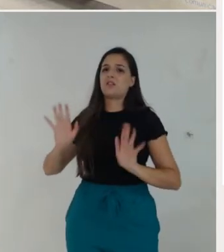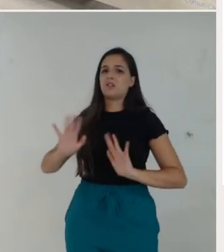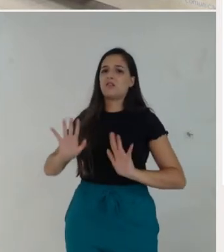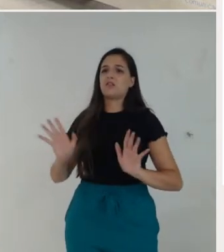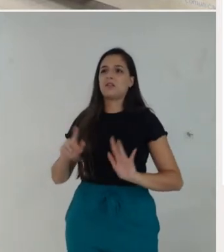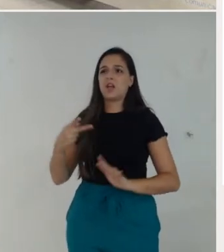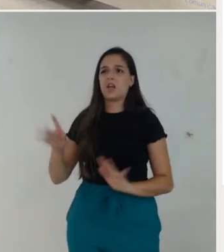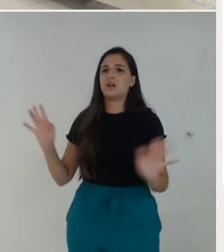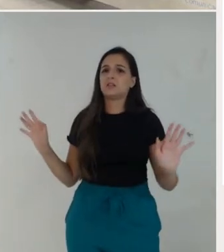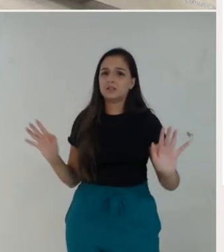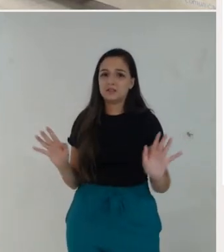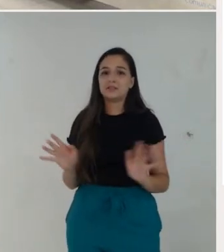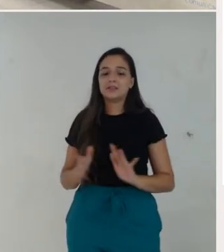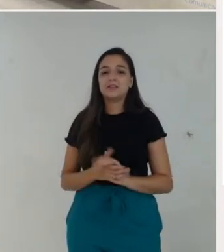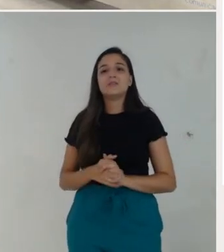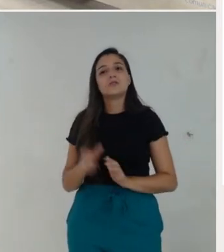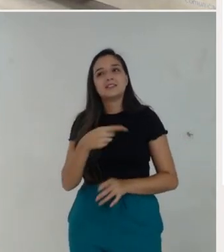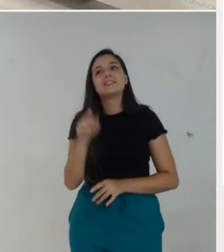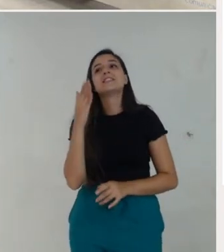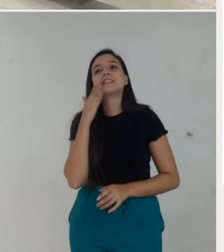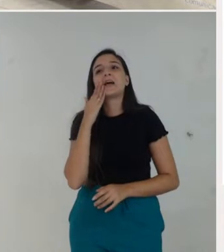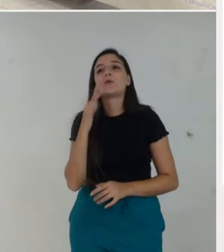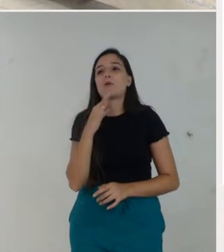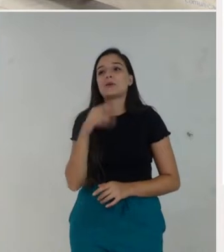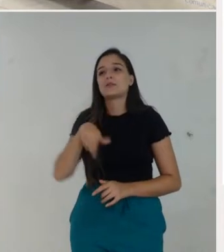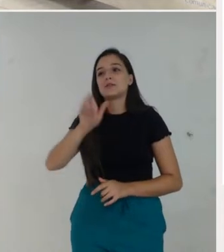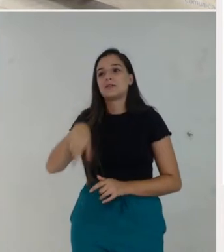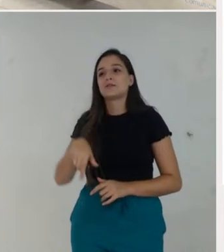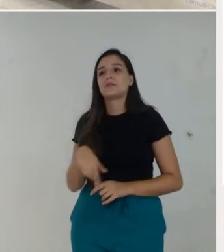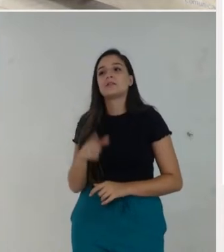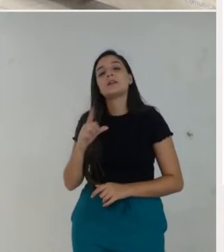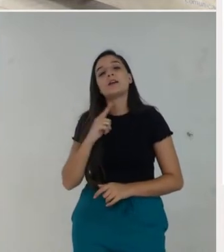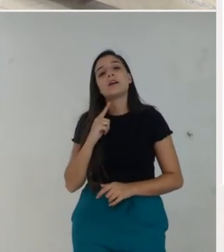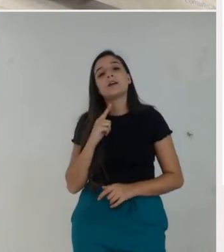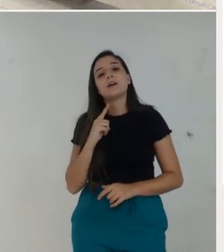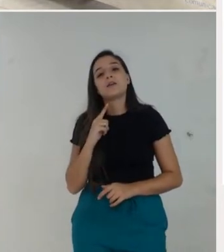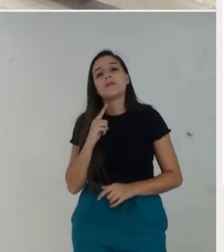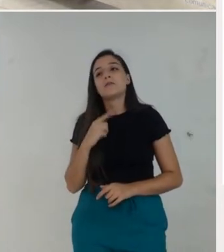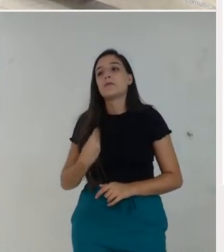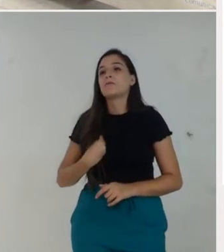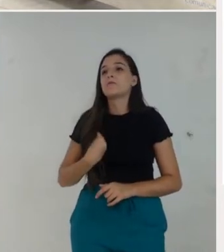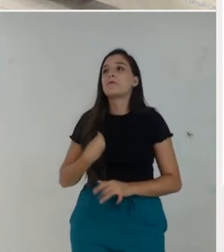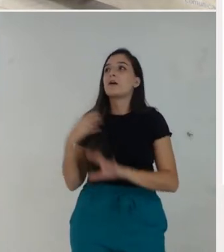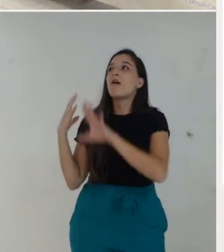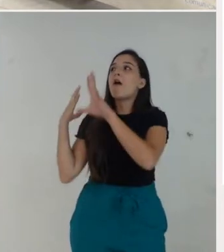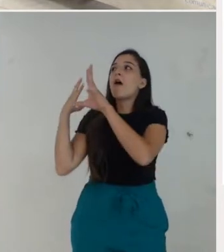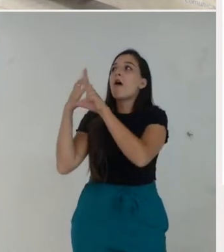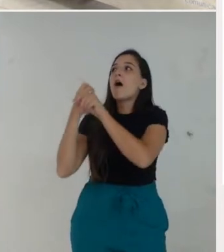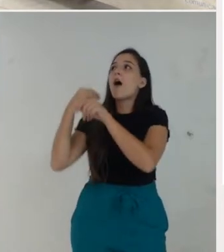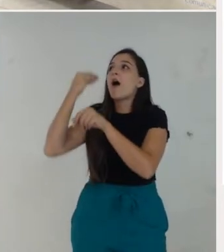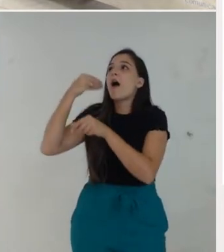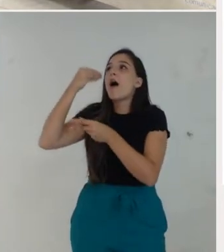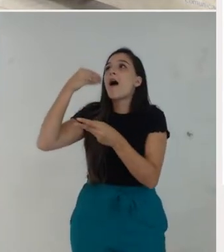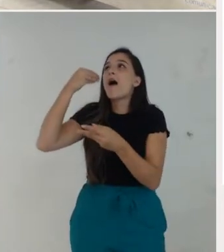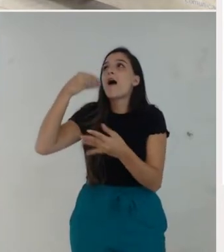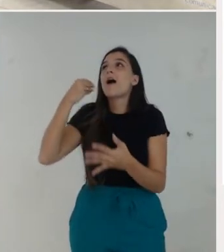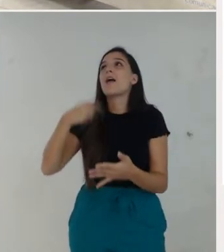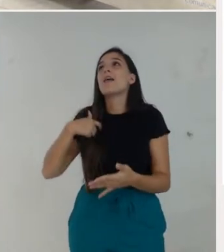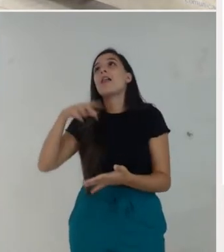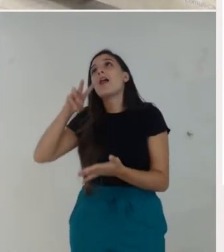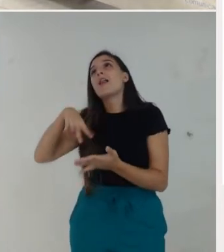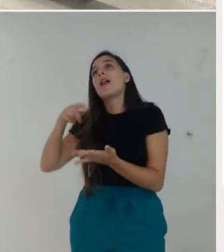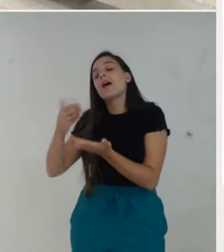ele. E aí ele disse: são histórias revividas, estou adorando ter que reler velhos cadernos